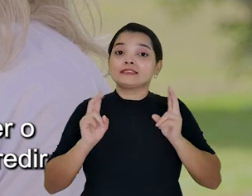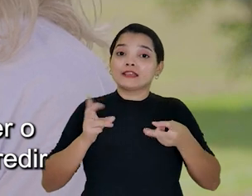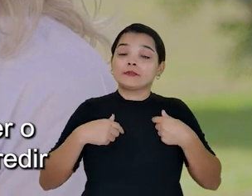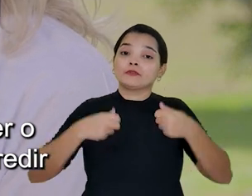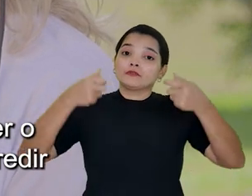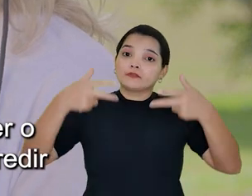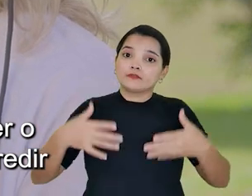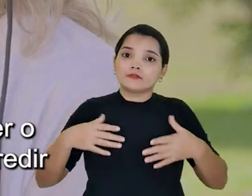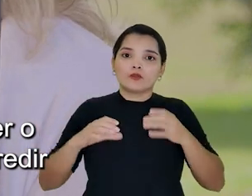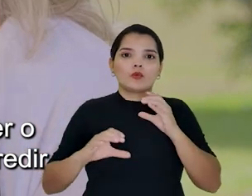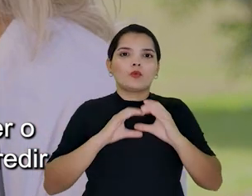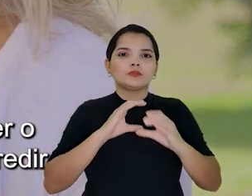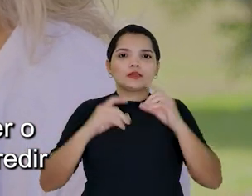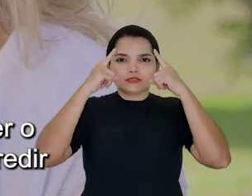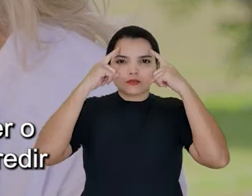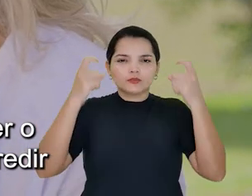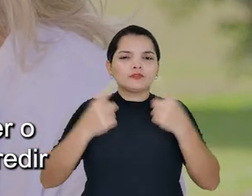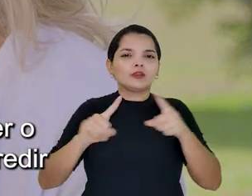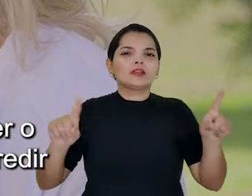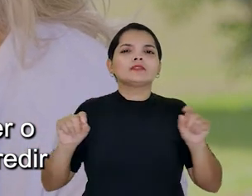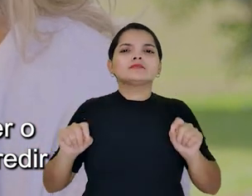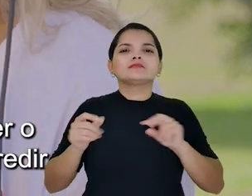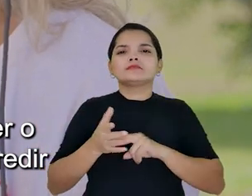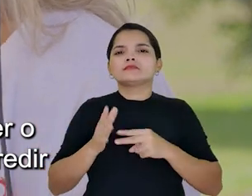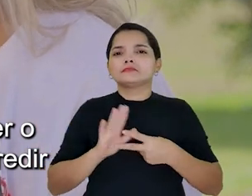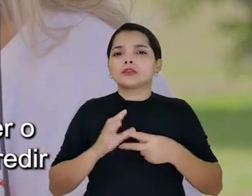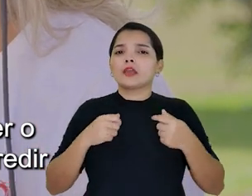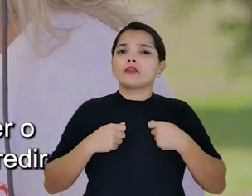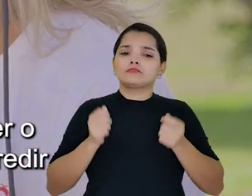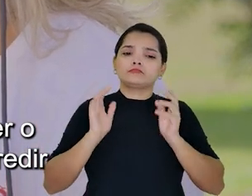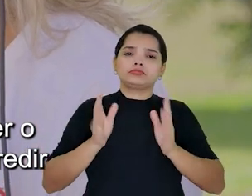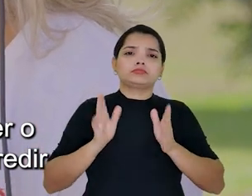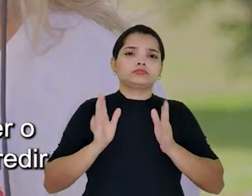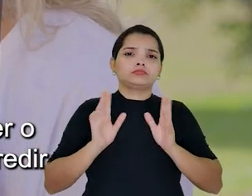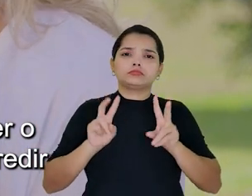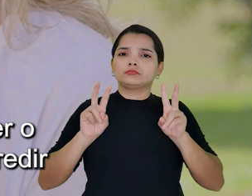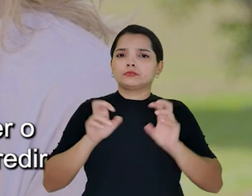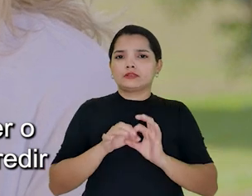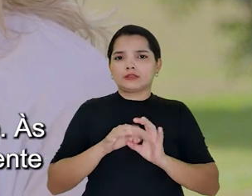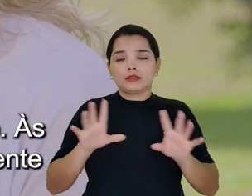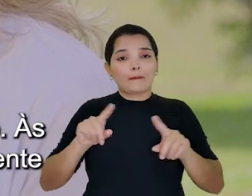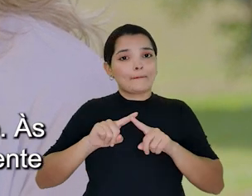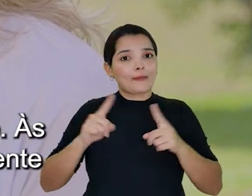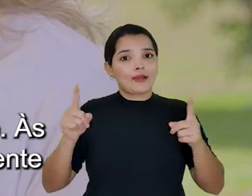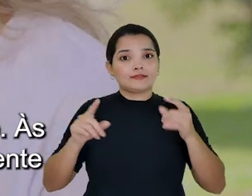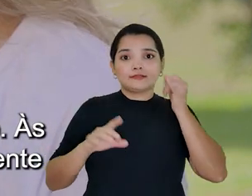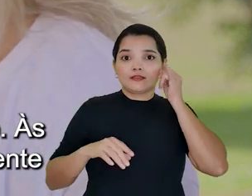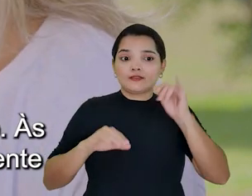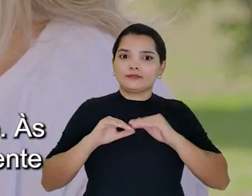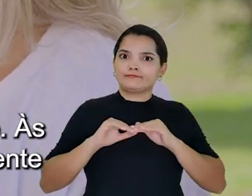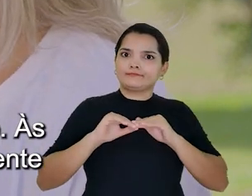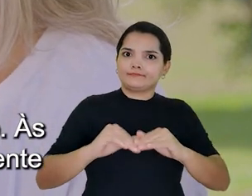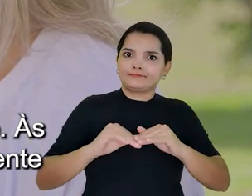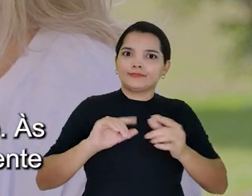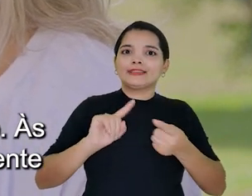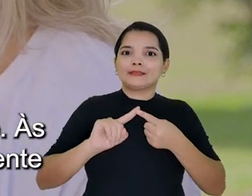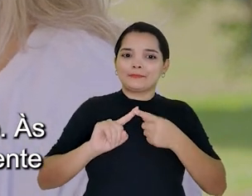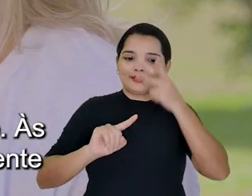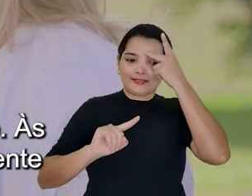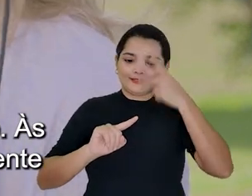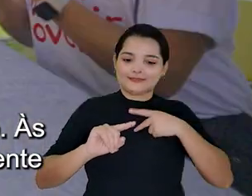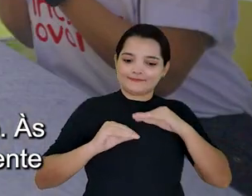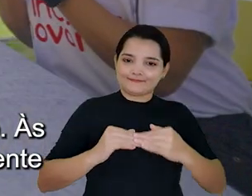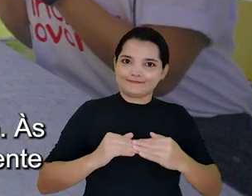violenta nos permite dizer o que a gente quiser sem nos agredir e sem agredir o outro porque a gente não só agride o